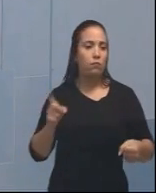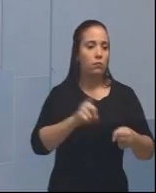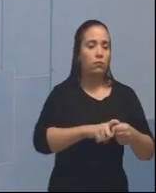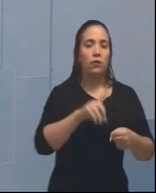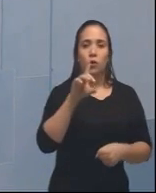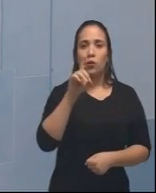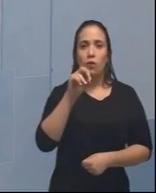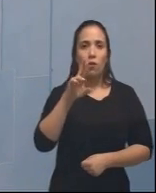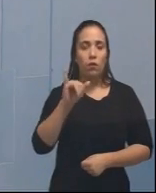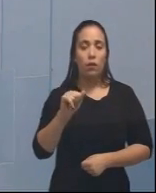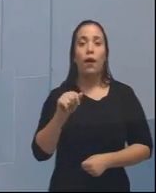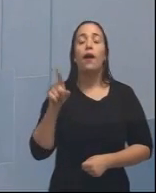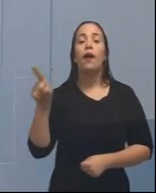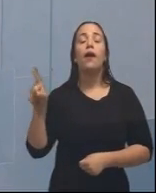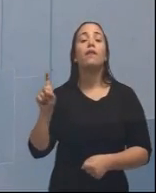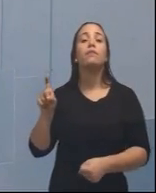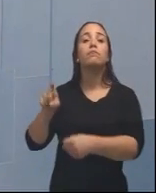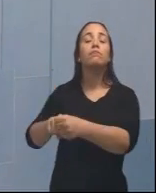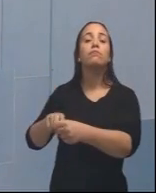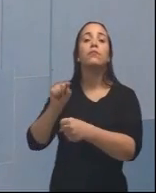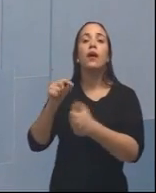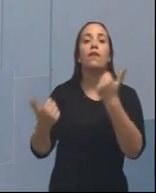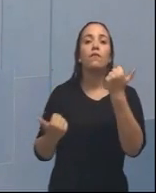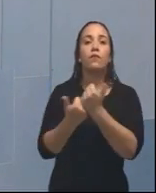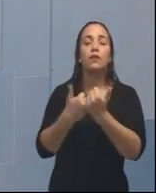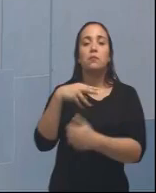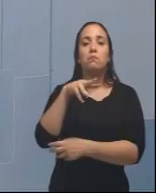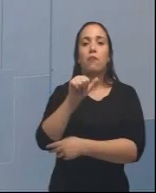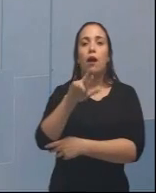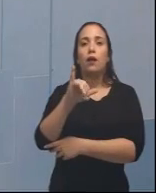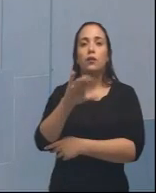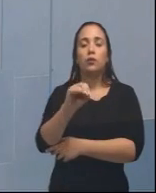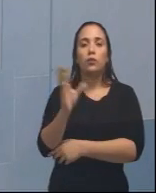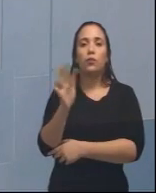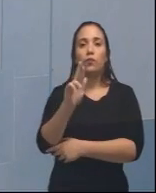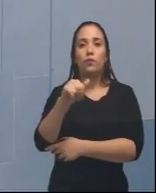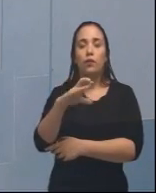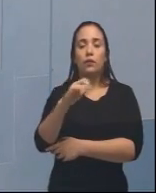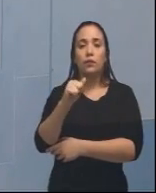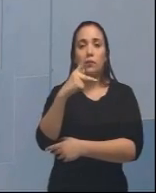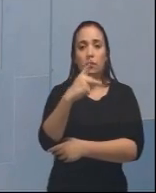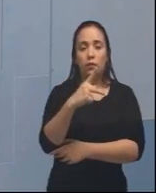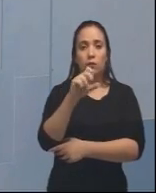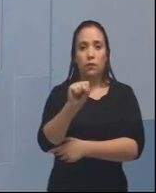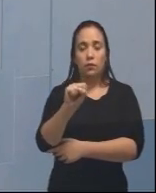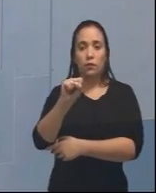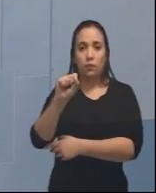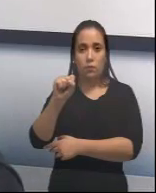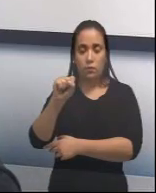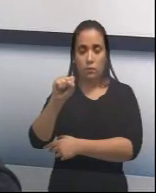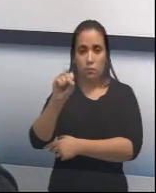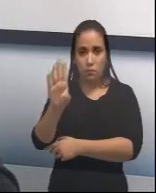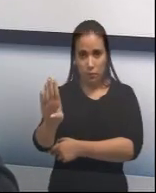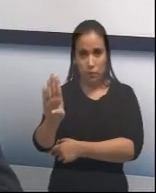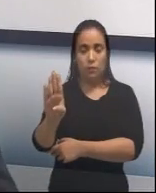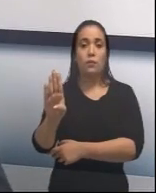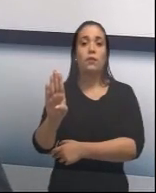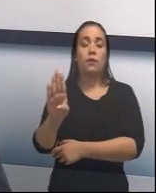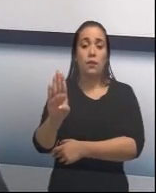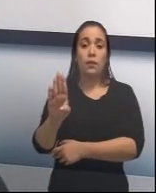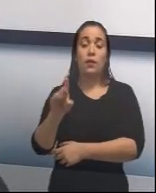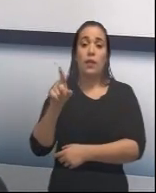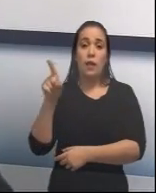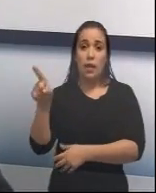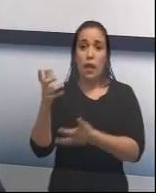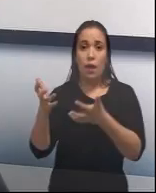vai apoiar o seu vice, que é Márcio França, que é do Partido Socialista Brasileiro. Aí o Geraldo vai lançar um candidato à sucessão que não